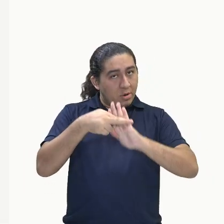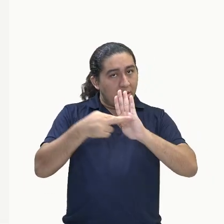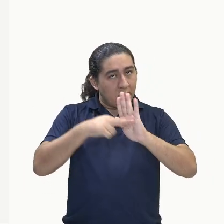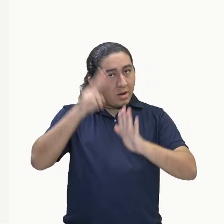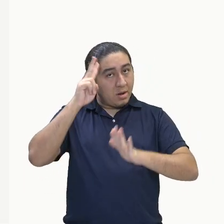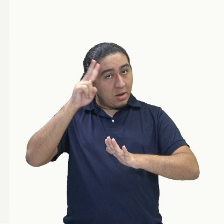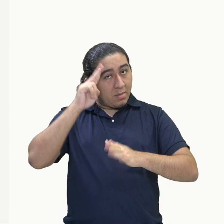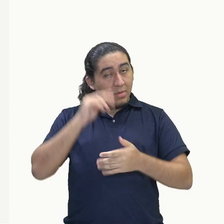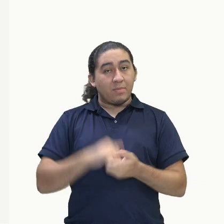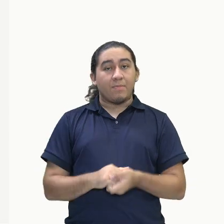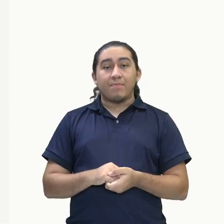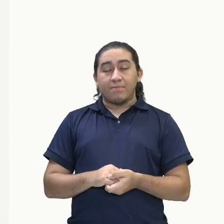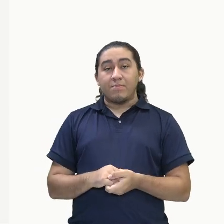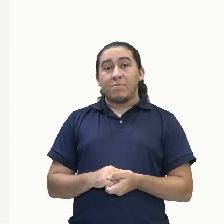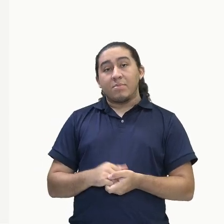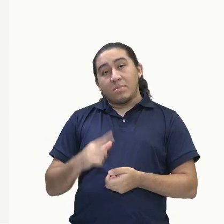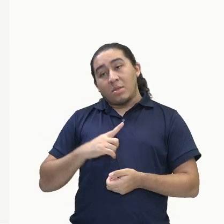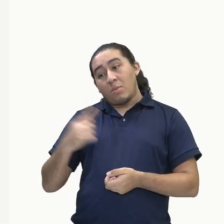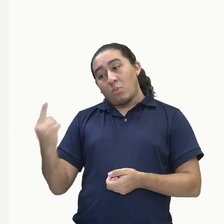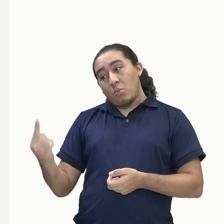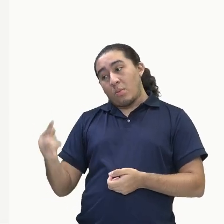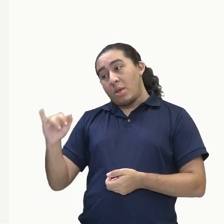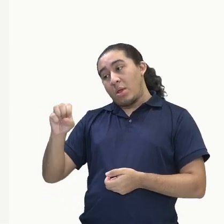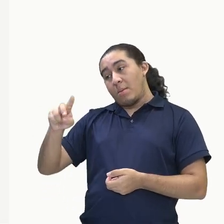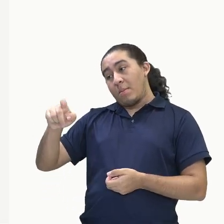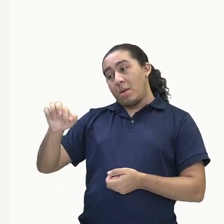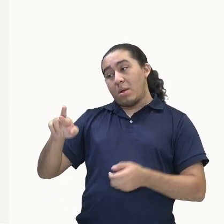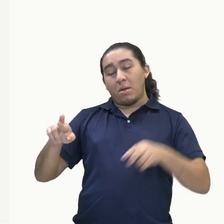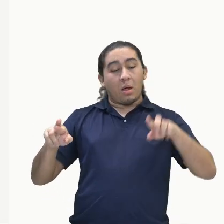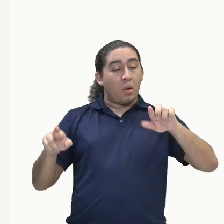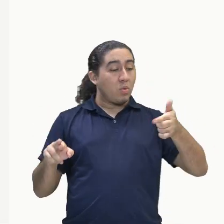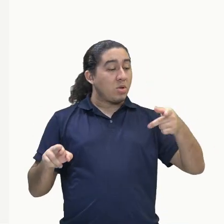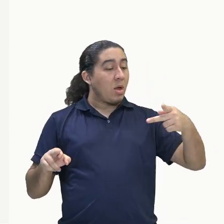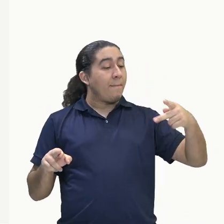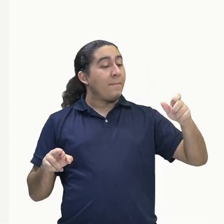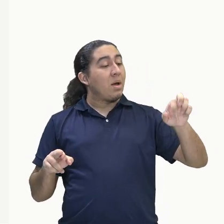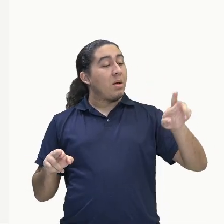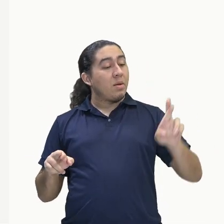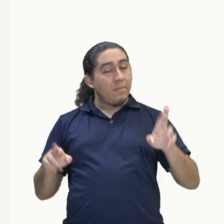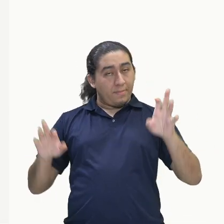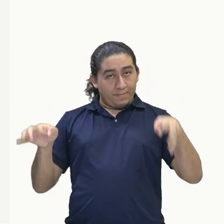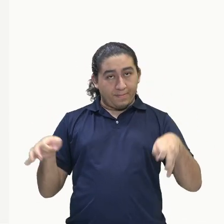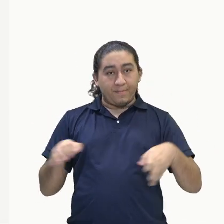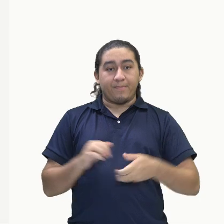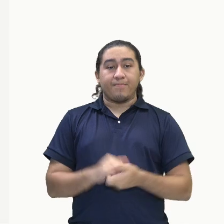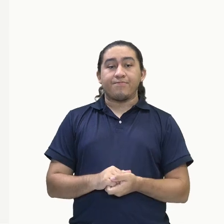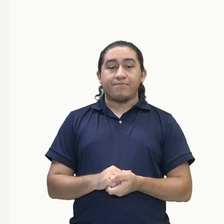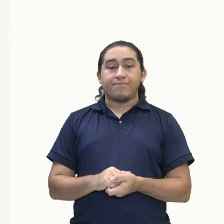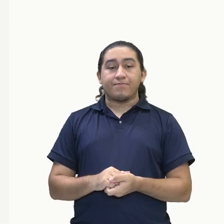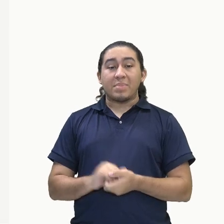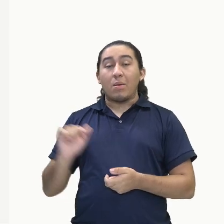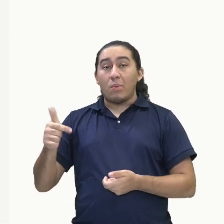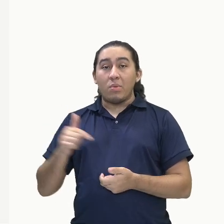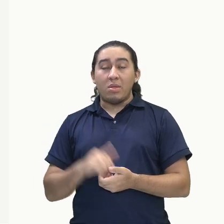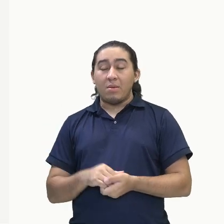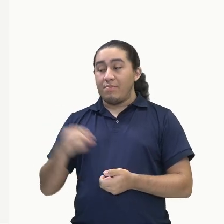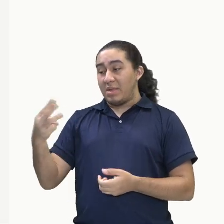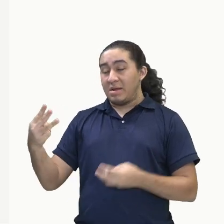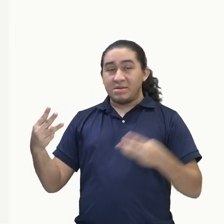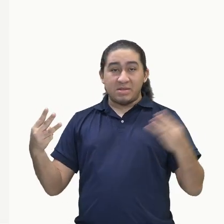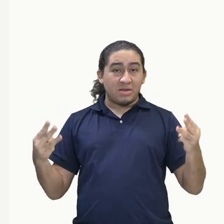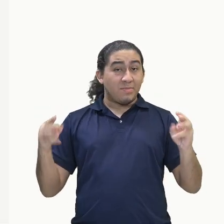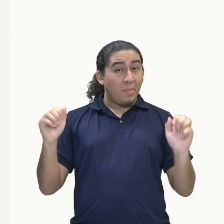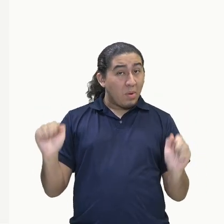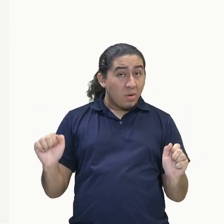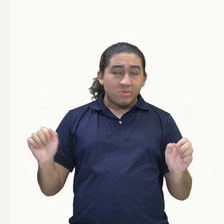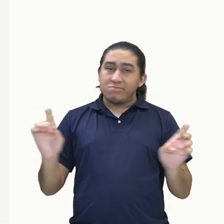a Manuela escolhe ímpar e a Isa escolhe par. A outra combinação, 3 e 3.